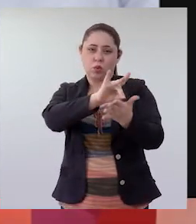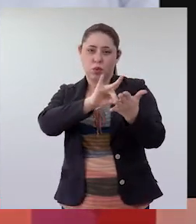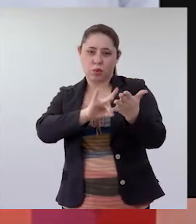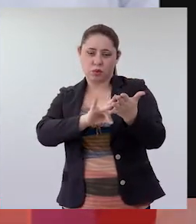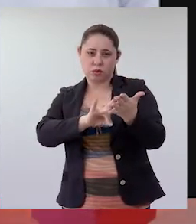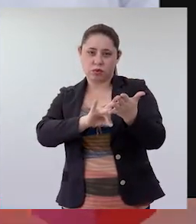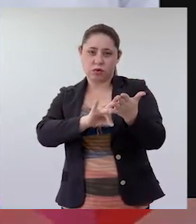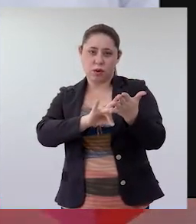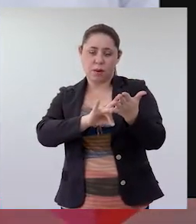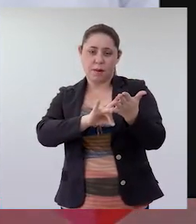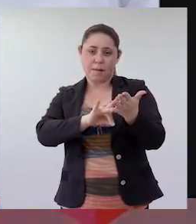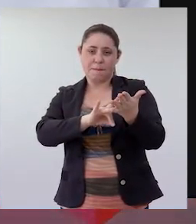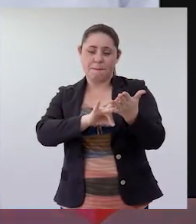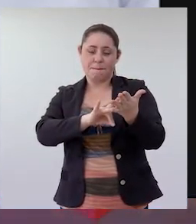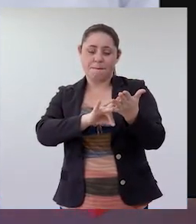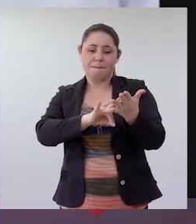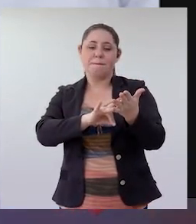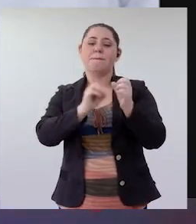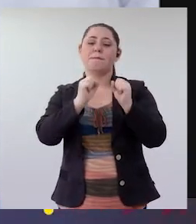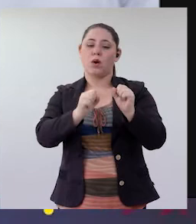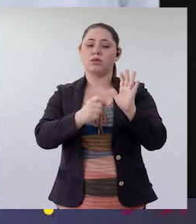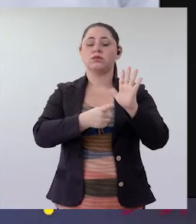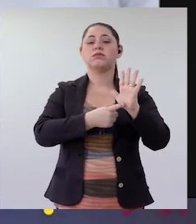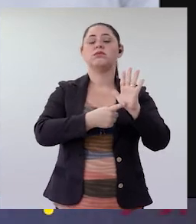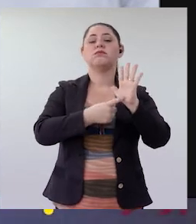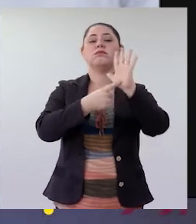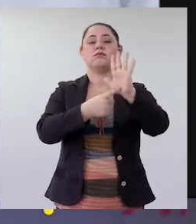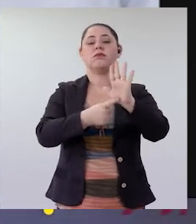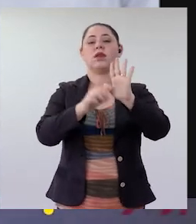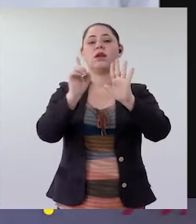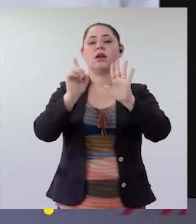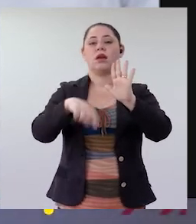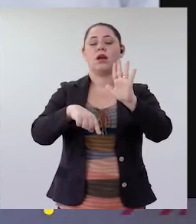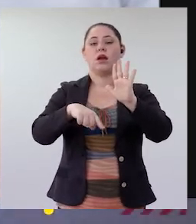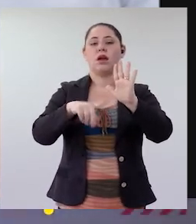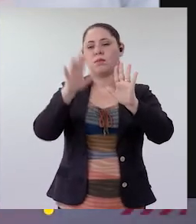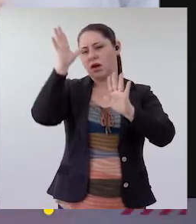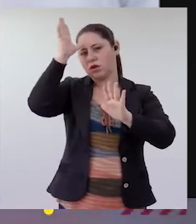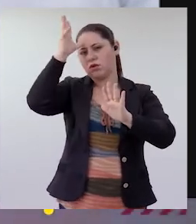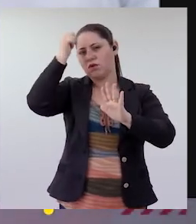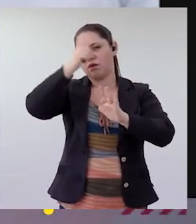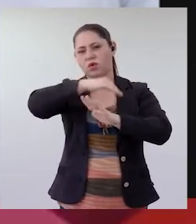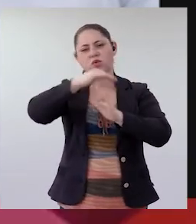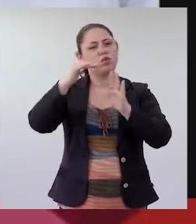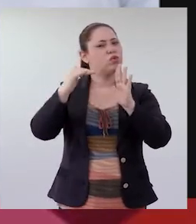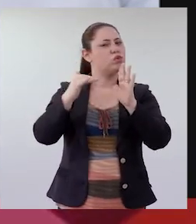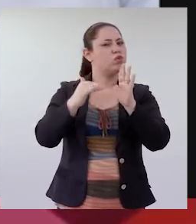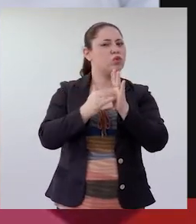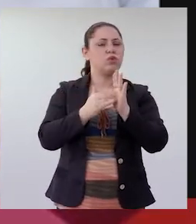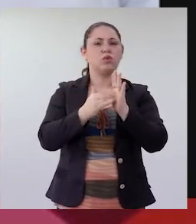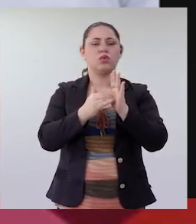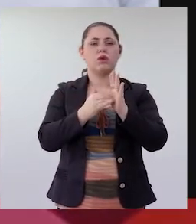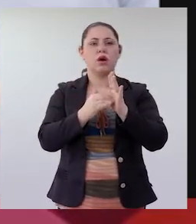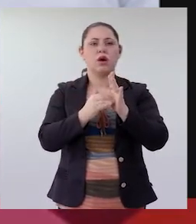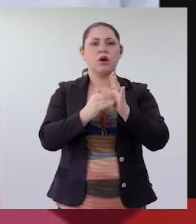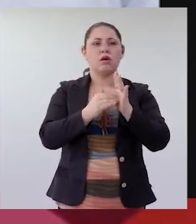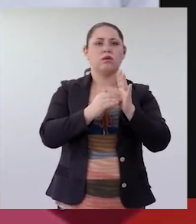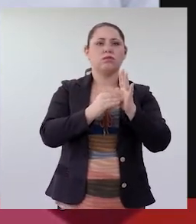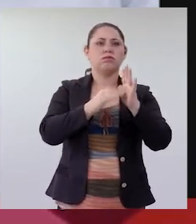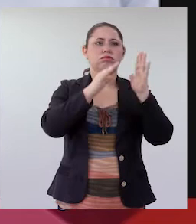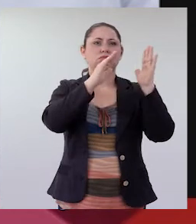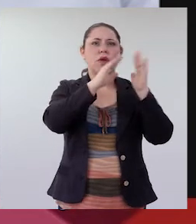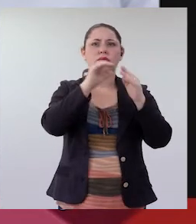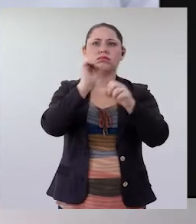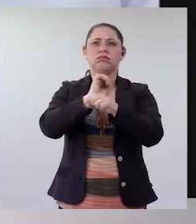essa escritura pública, ela é hábil, ela é o documento para resolver todas as situações, para averbar